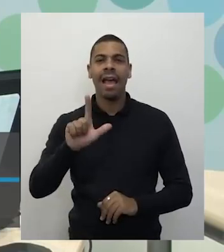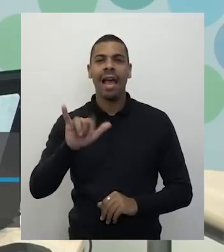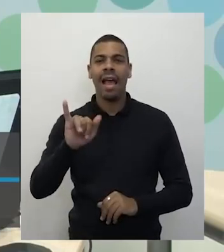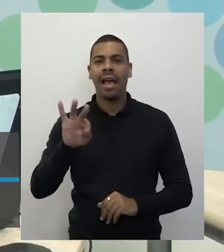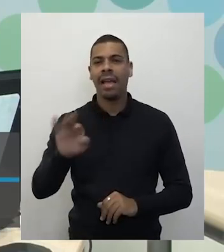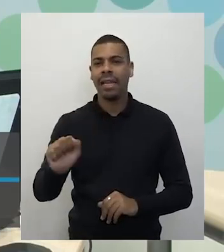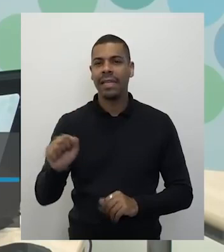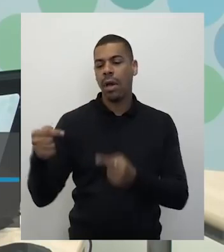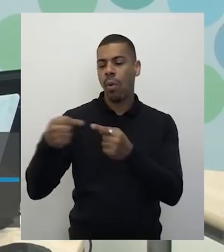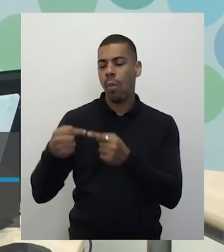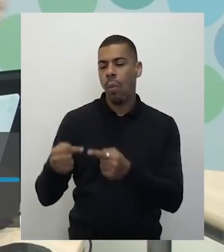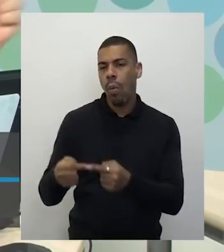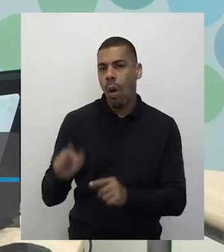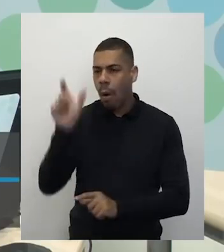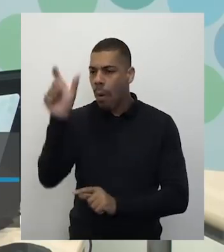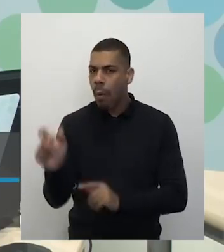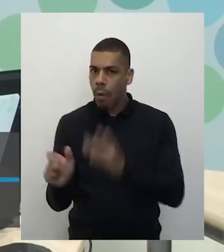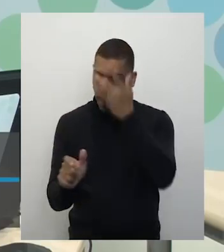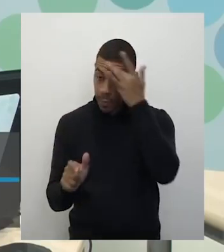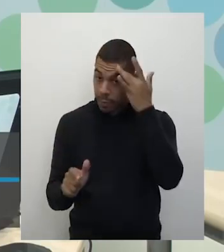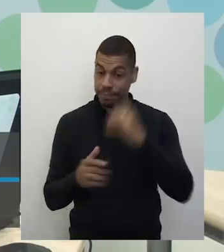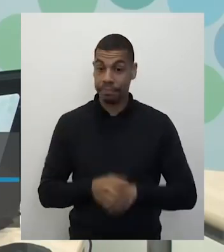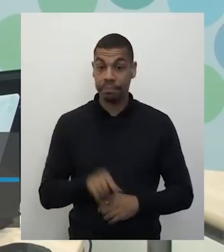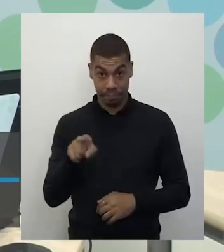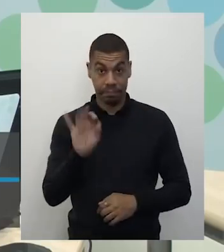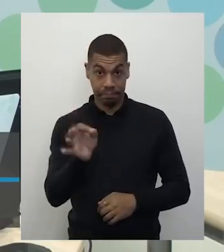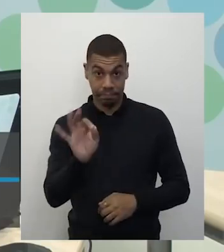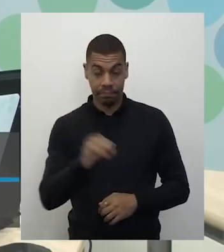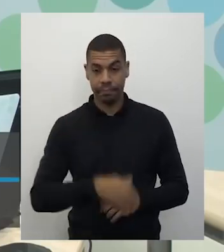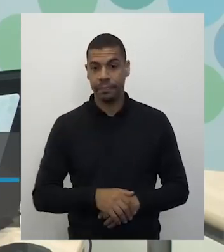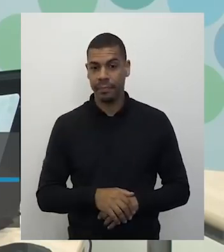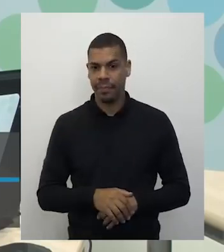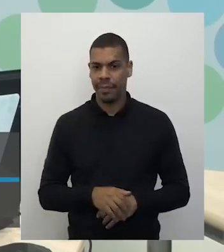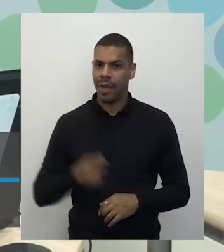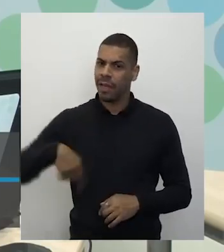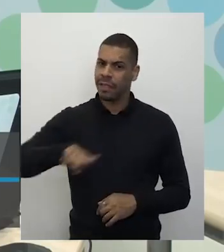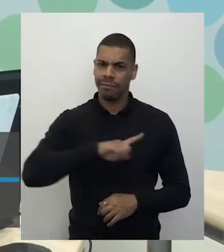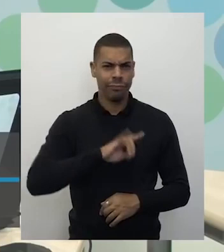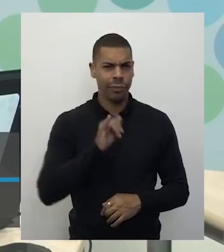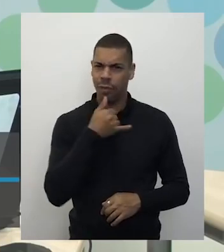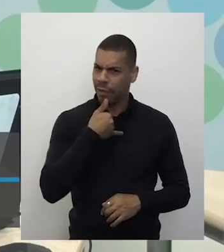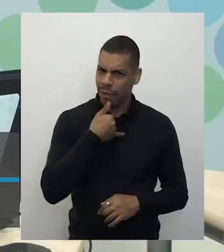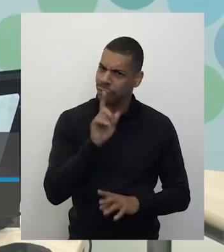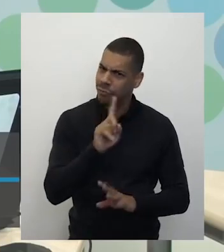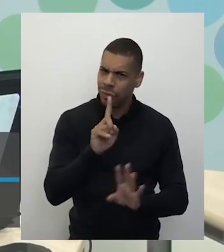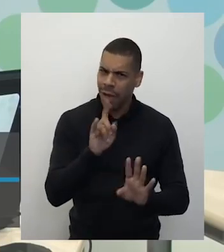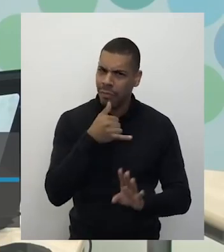outra pessoa. Agora, só fazendo um adendo ali na fala da Andréia. Gente, a gente não tá triste. Eu sei que hoje a aula tá um pouquinho devagar, eu acho que é